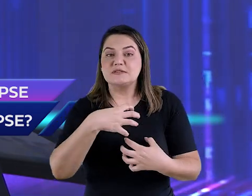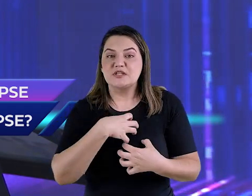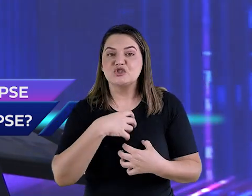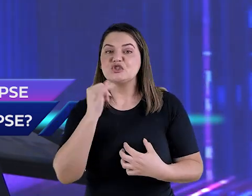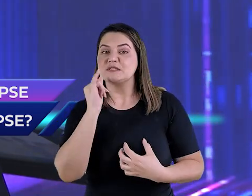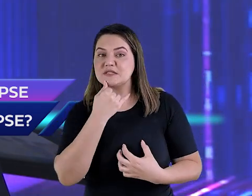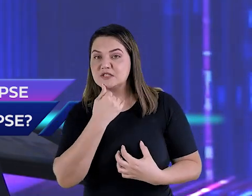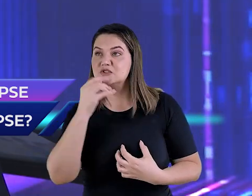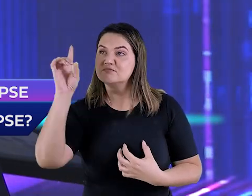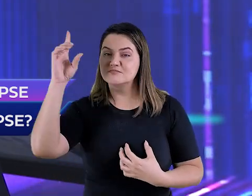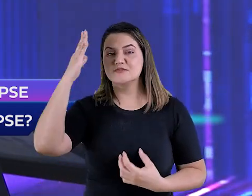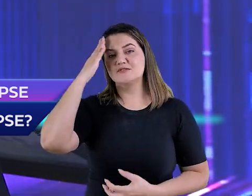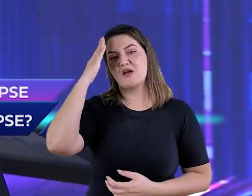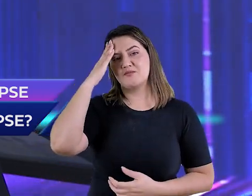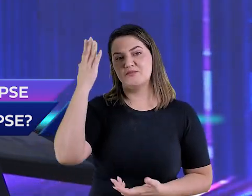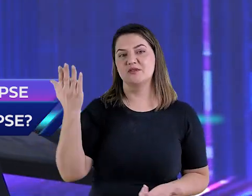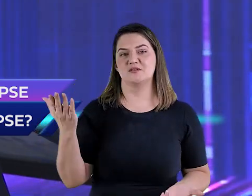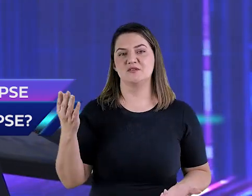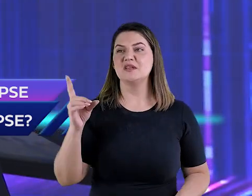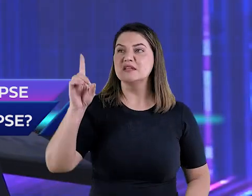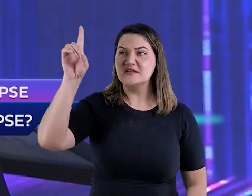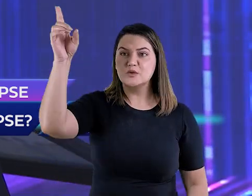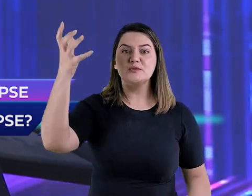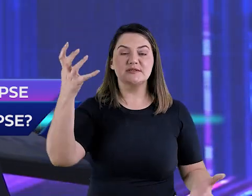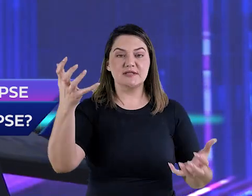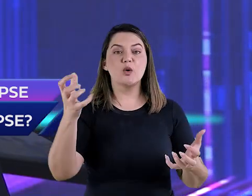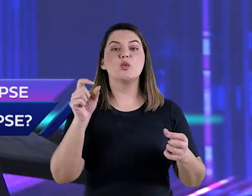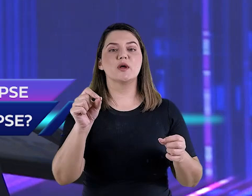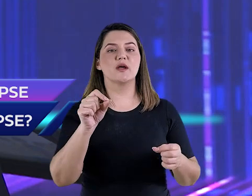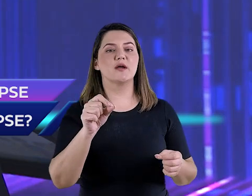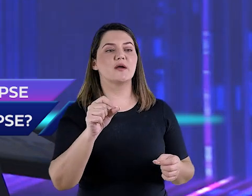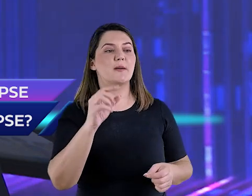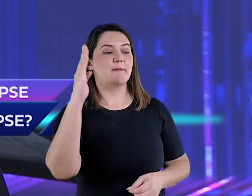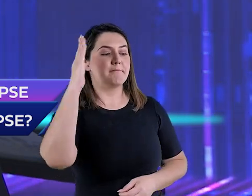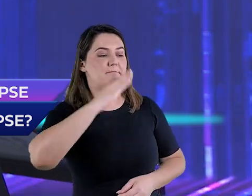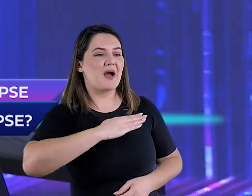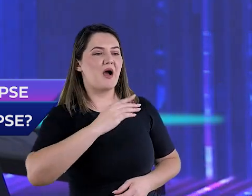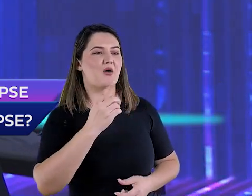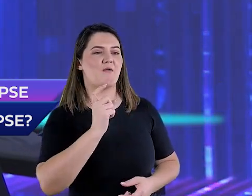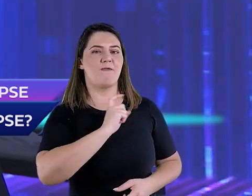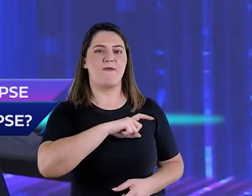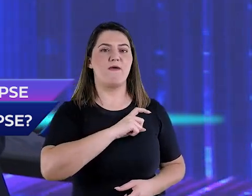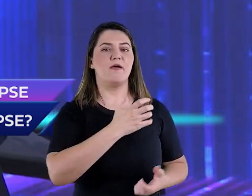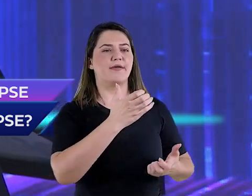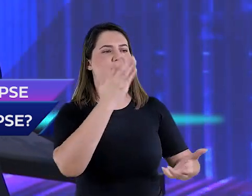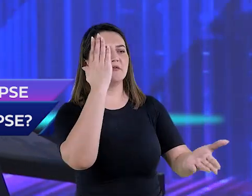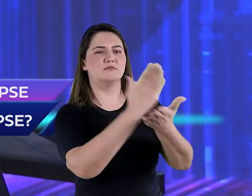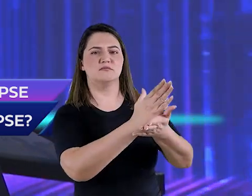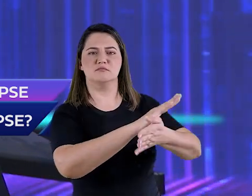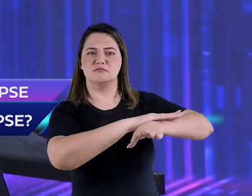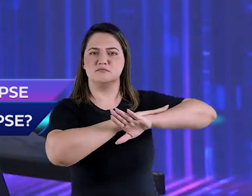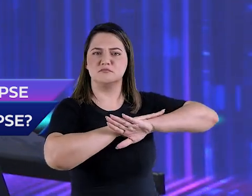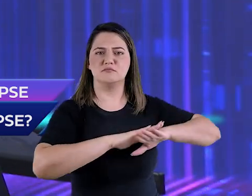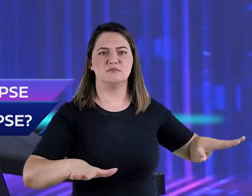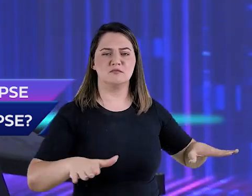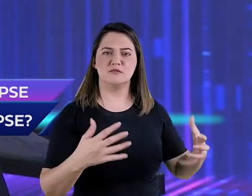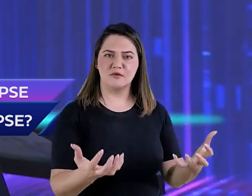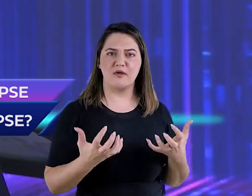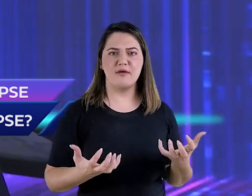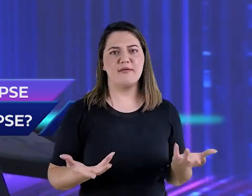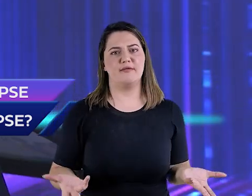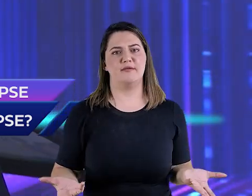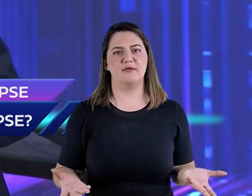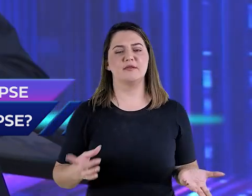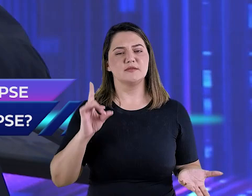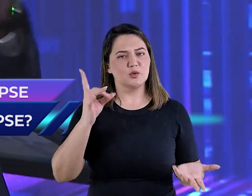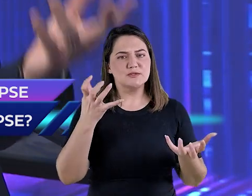mais do que você quer ver o fim do mal, é Deus do céu que quer colocar um ponto final em toda a história de dor, maldade